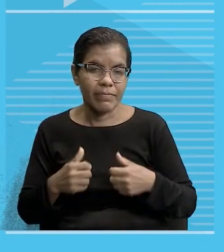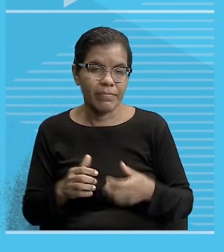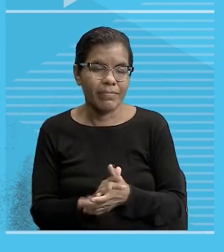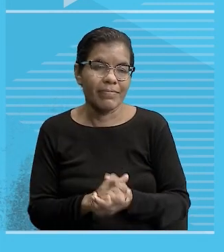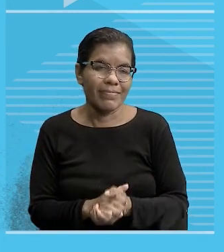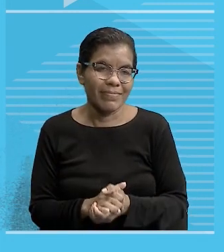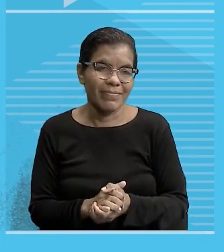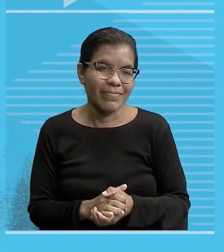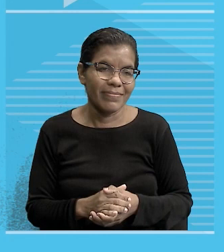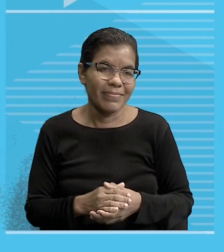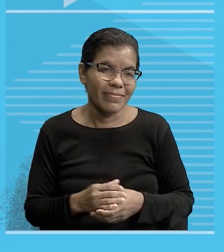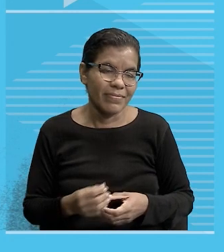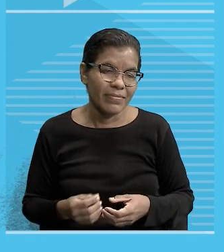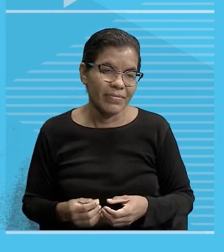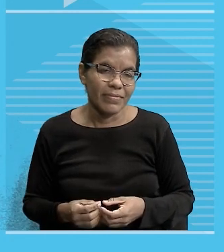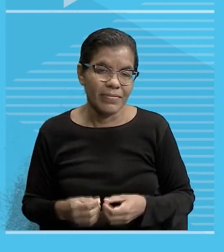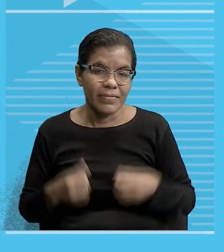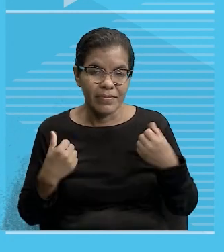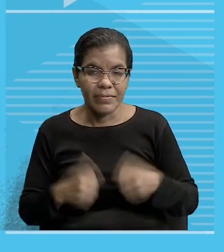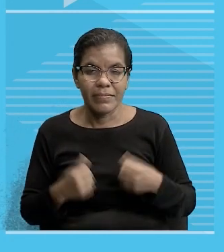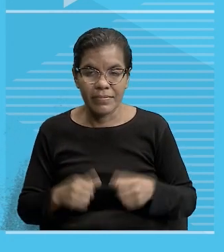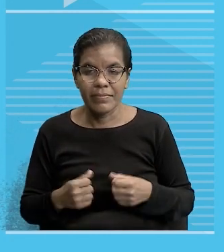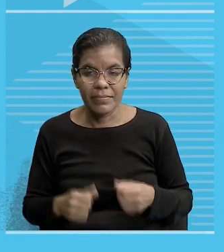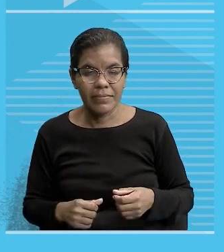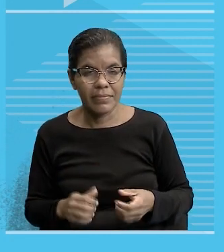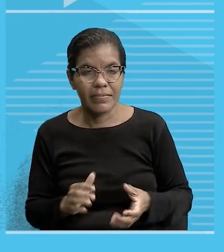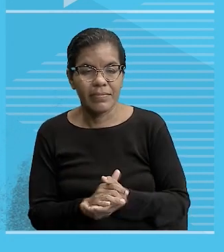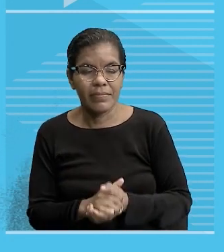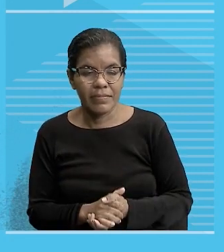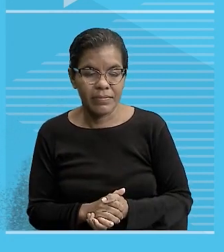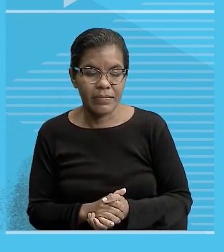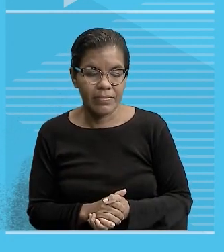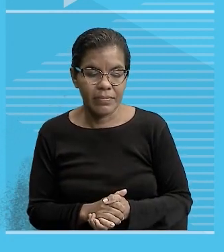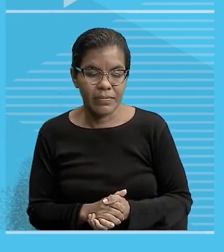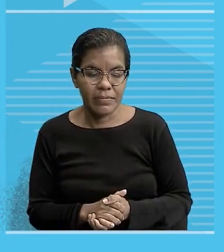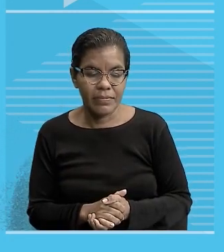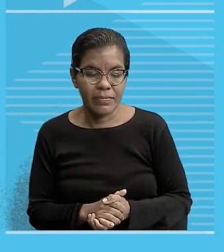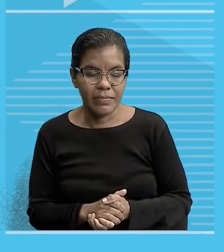é gente você pode botar numa rede social